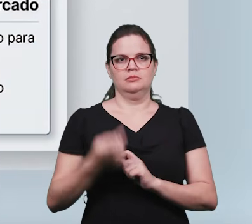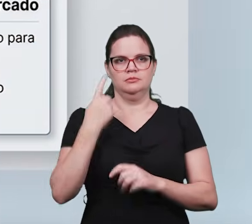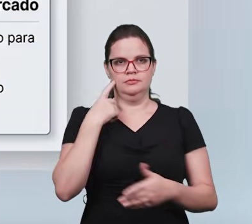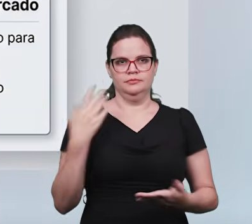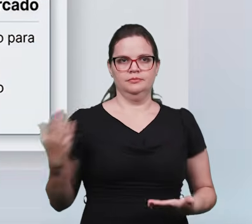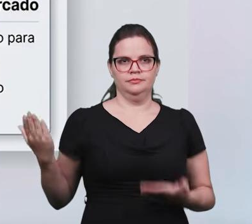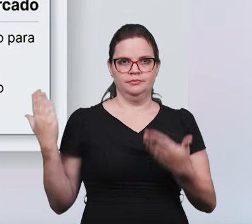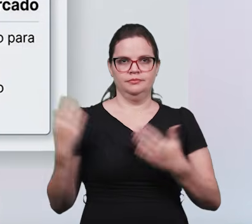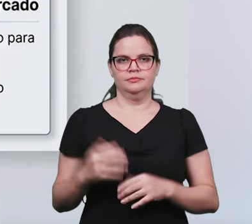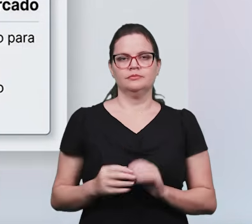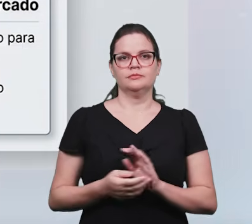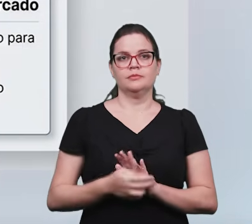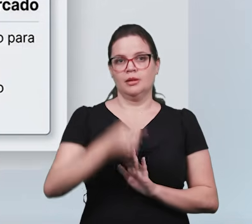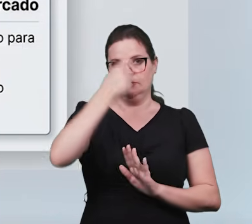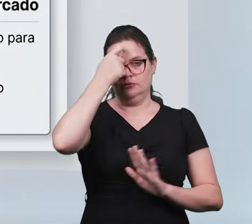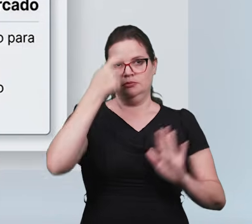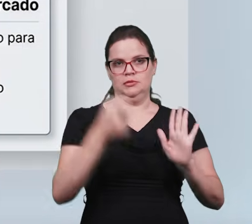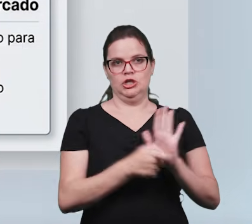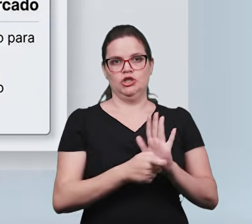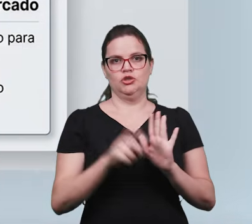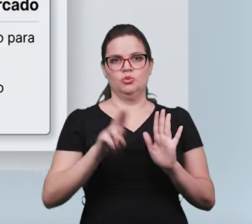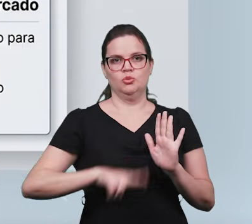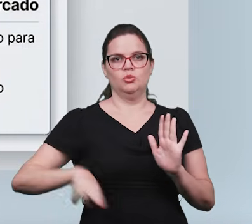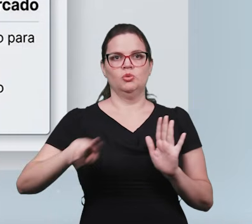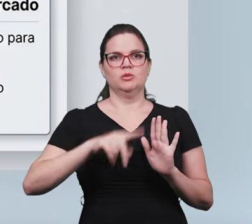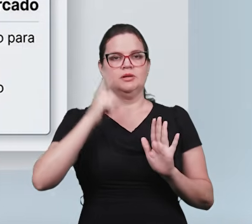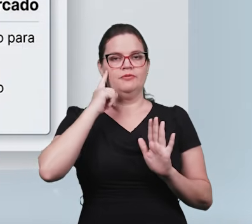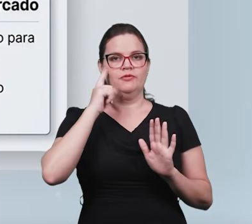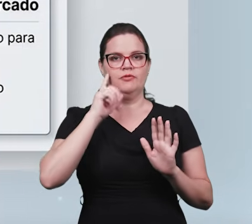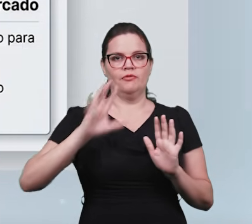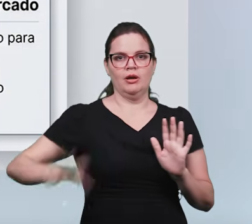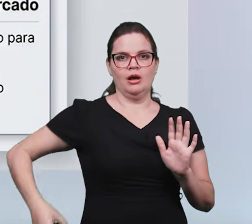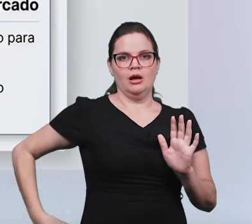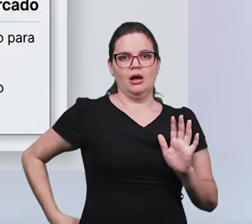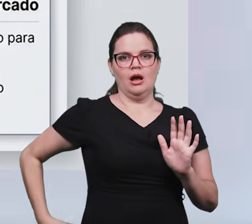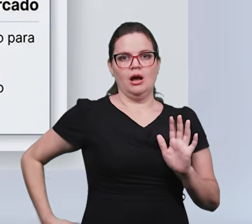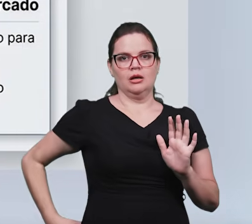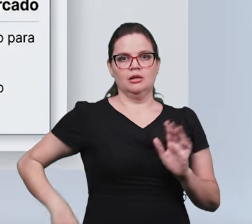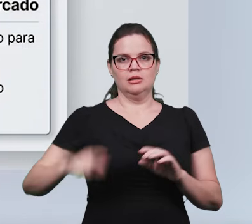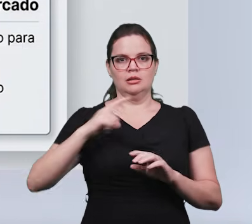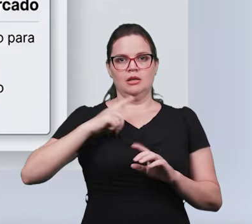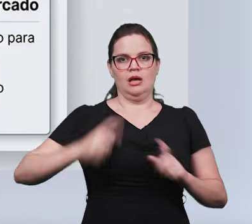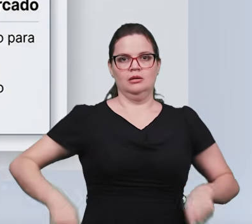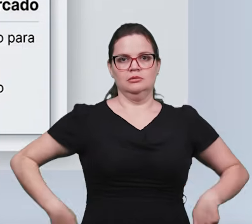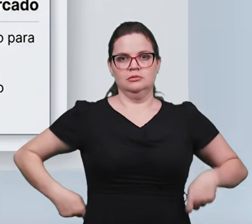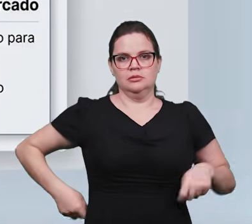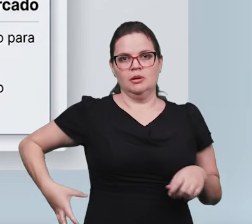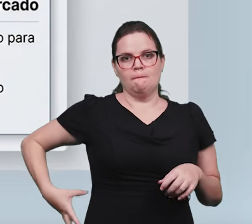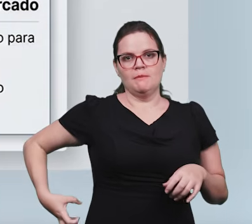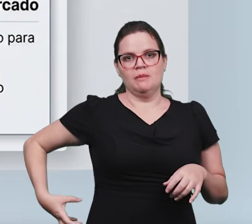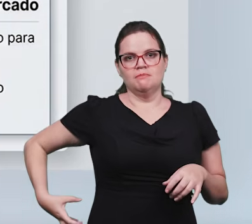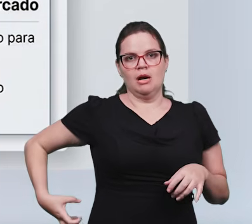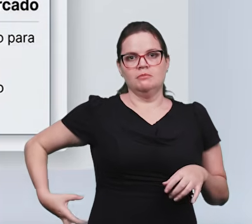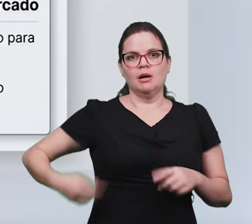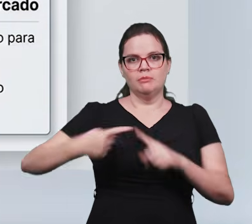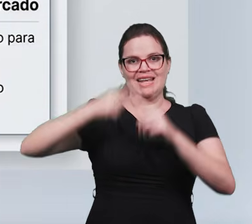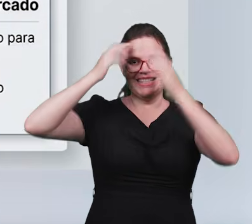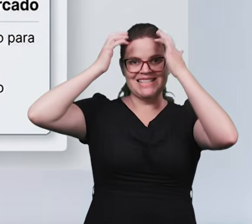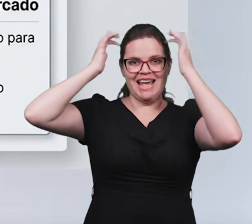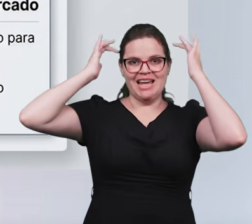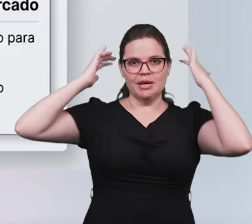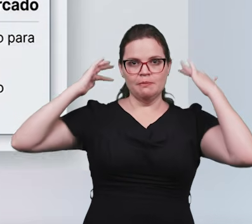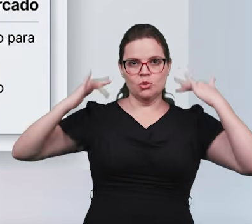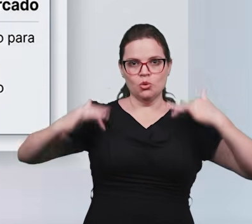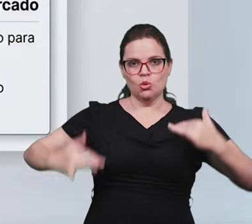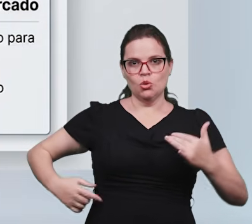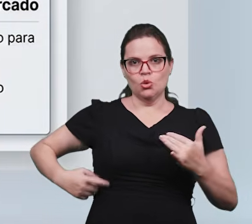já até falou um pouco, sobre o local onde capta os dados que vêm do cérebro, né? Quem